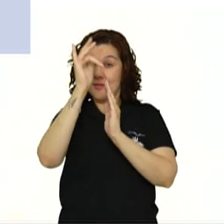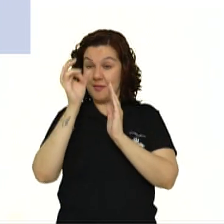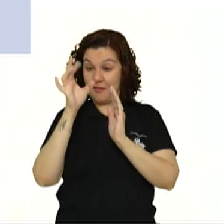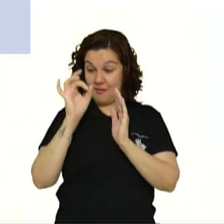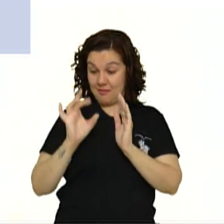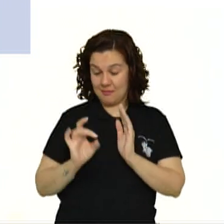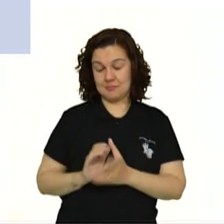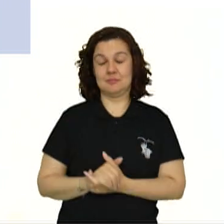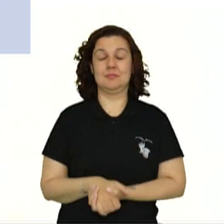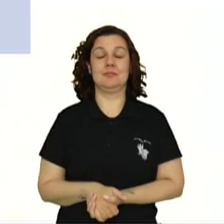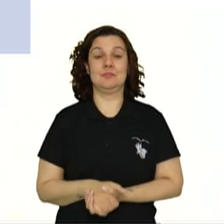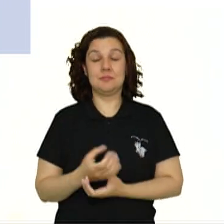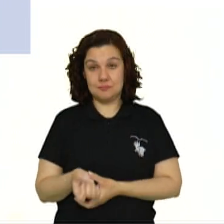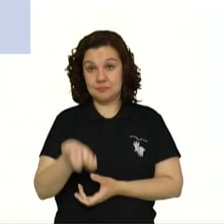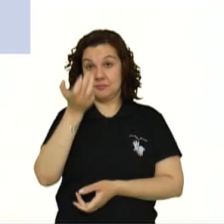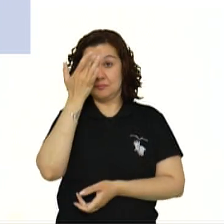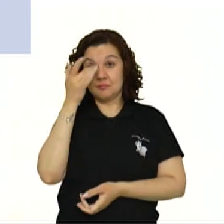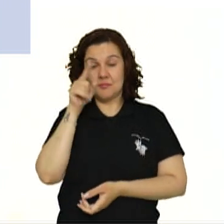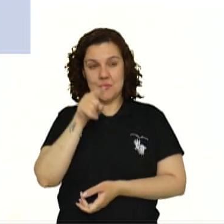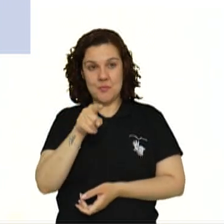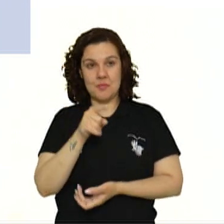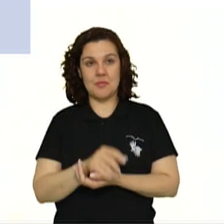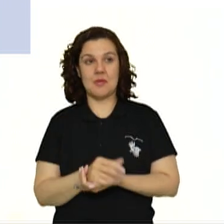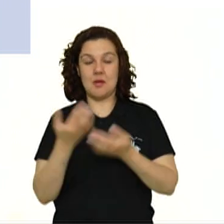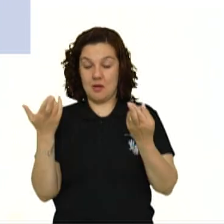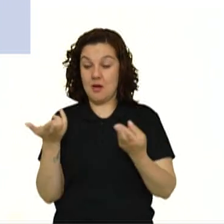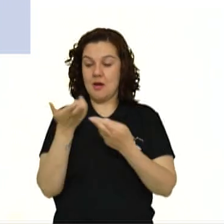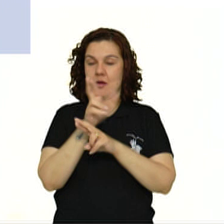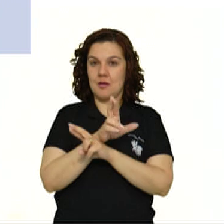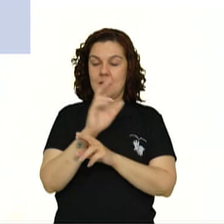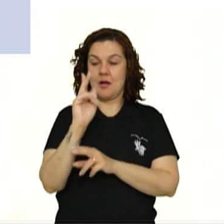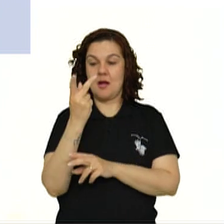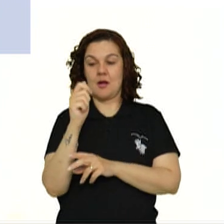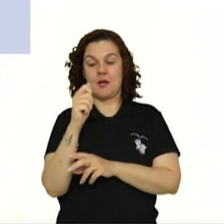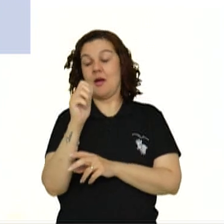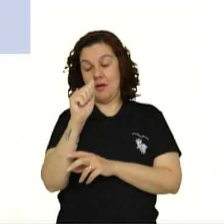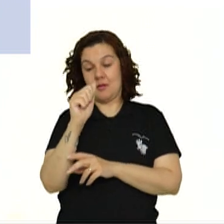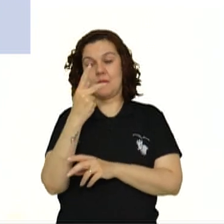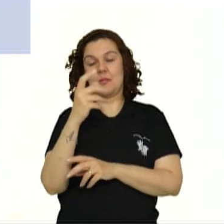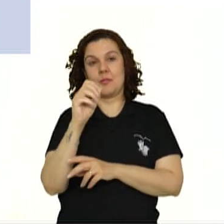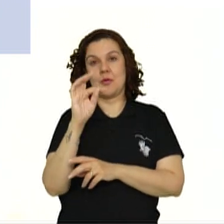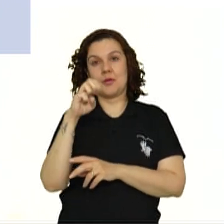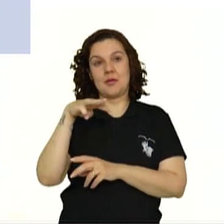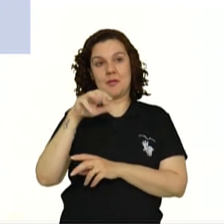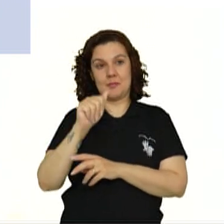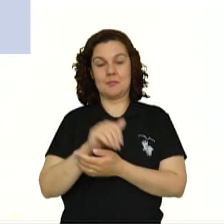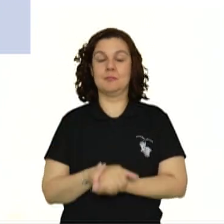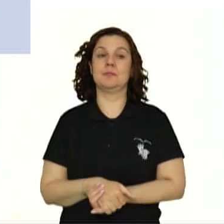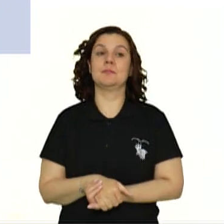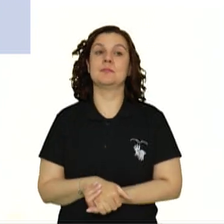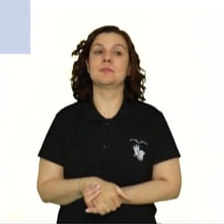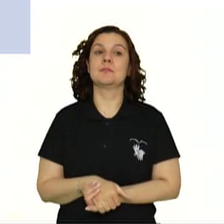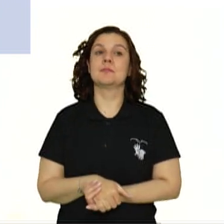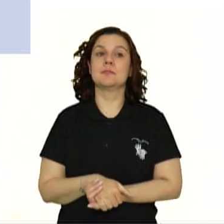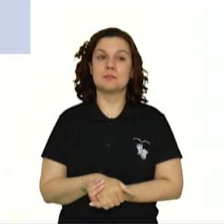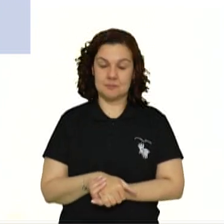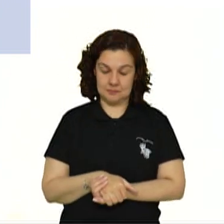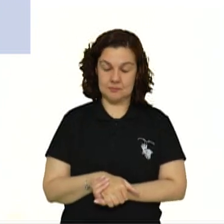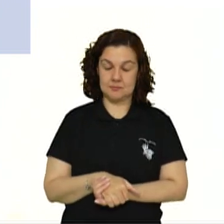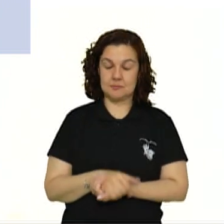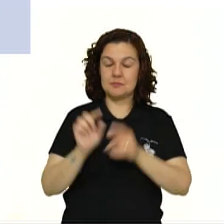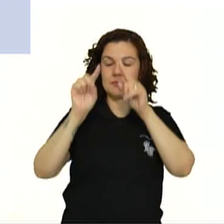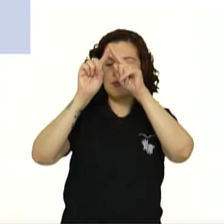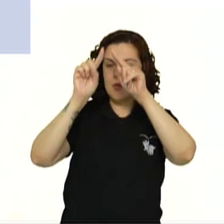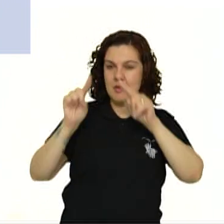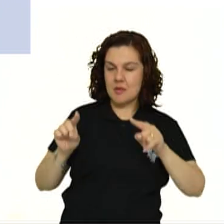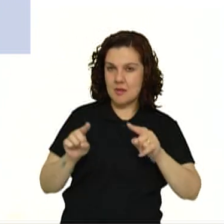tá? Então, eu tenho que fixar a relação do apótema. Então, no triângulo equilátero,